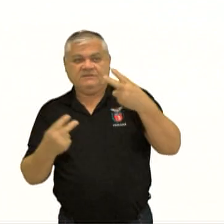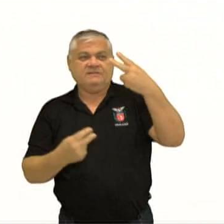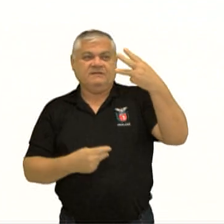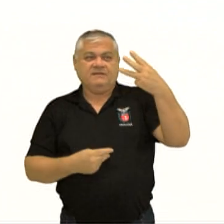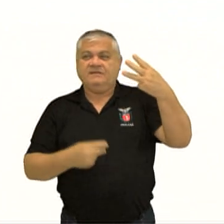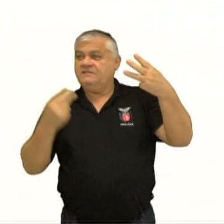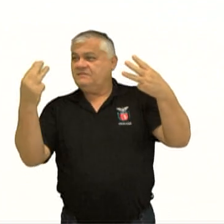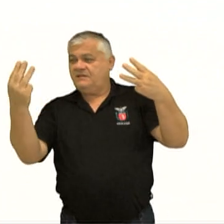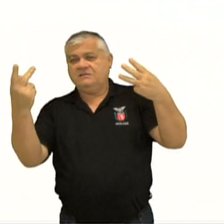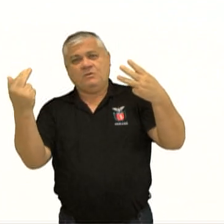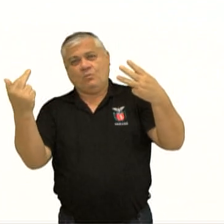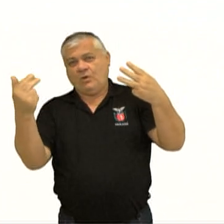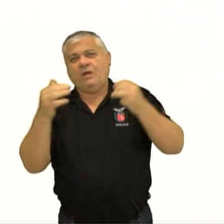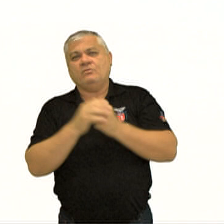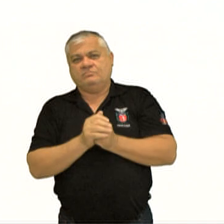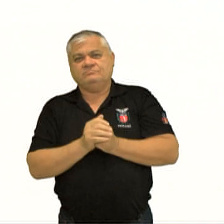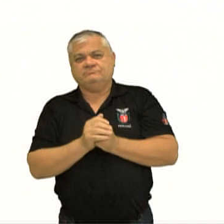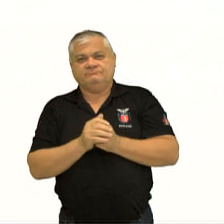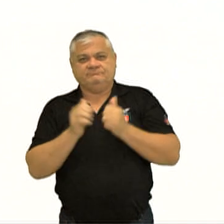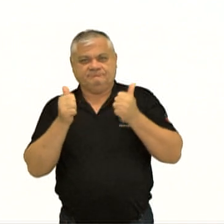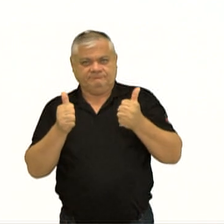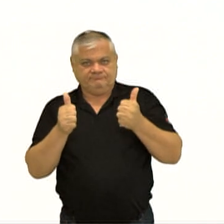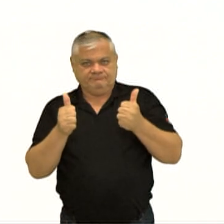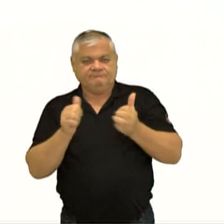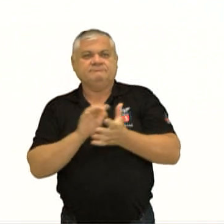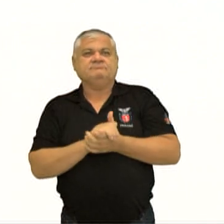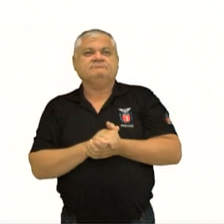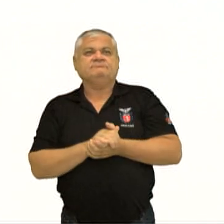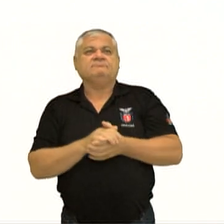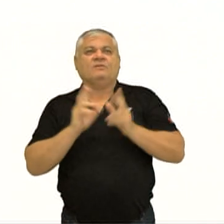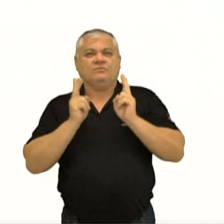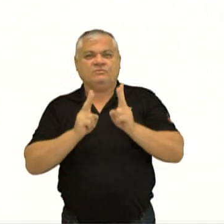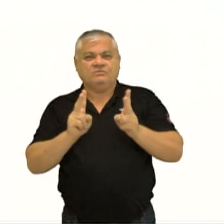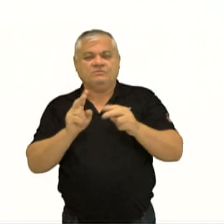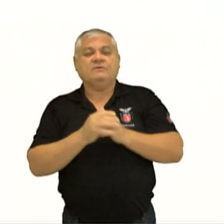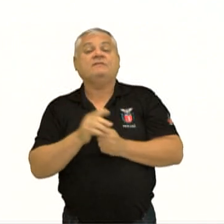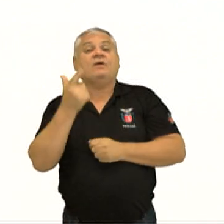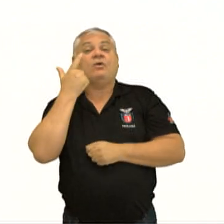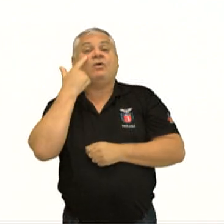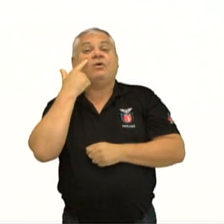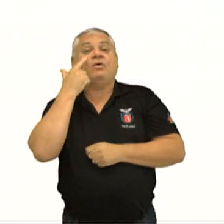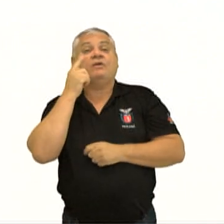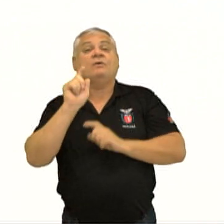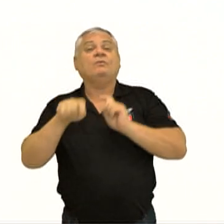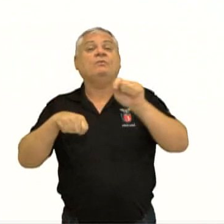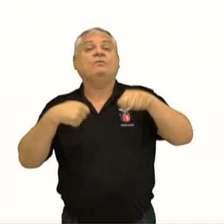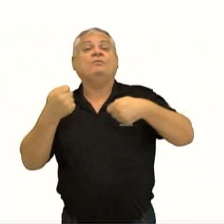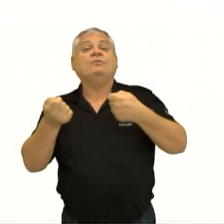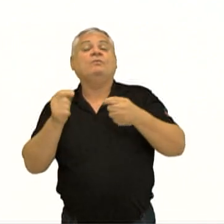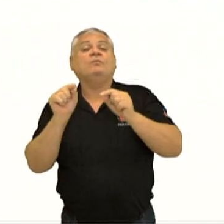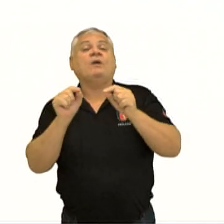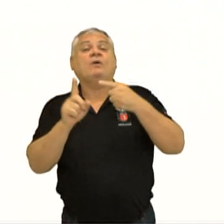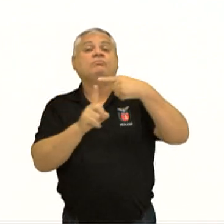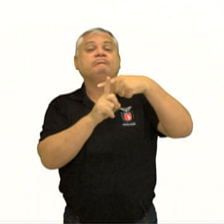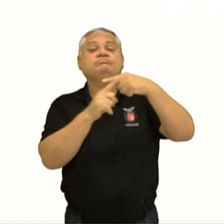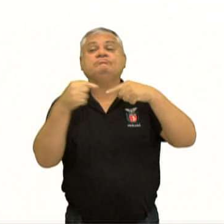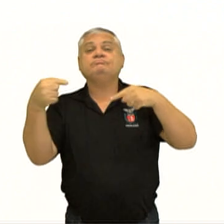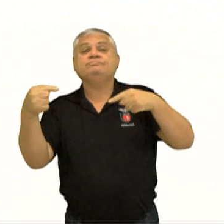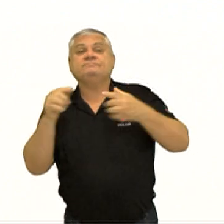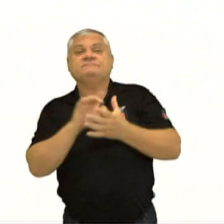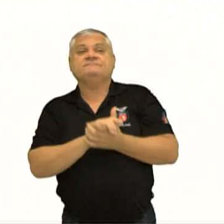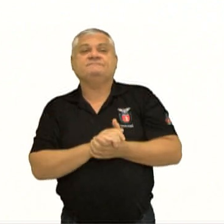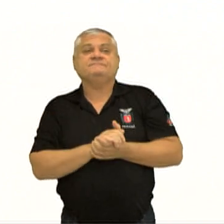quadrada de 3 é um número racional, deixa assim mesmo. Então, continuando, nós vamos analisar agora o sinal dessa relação de